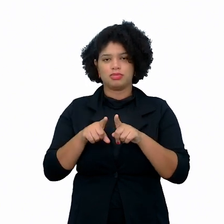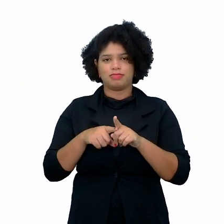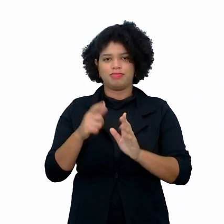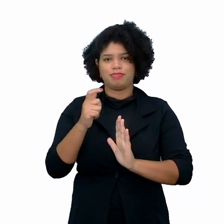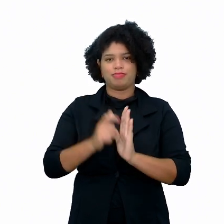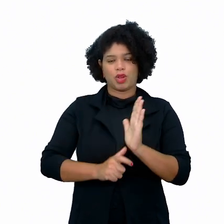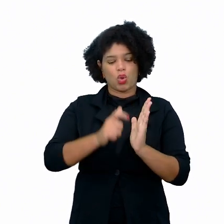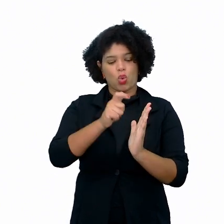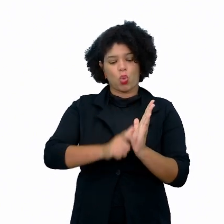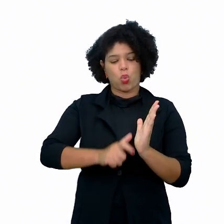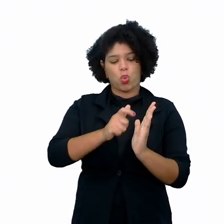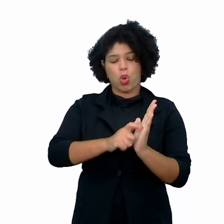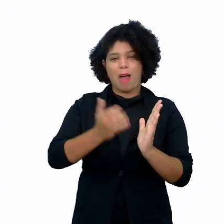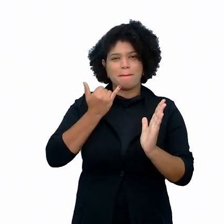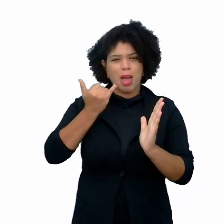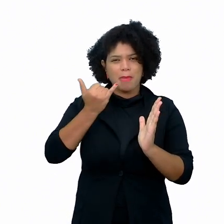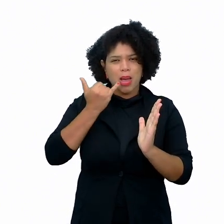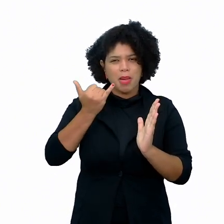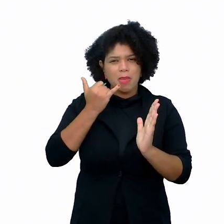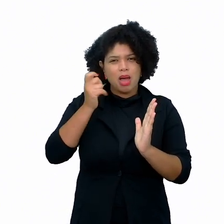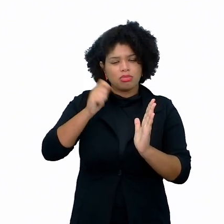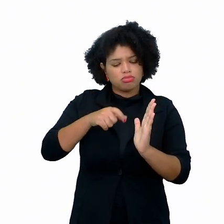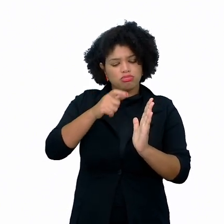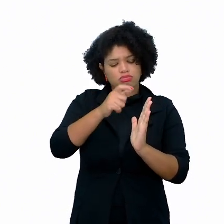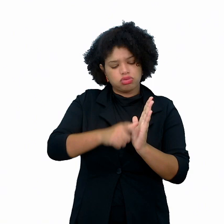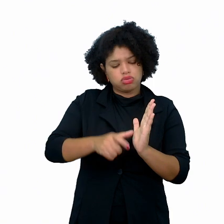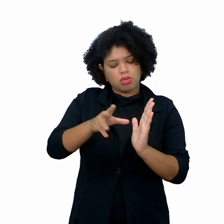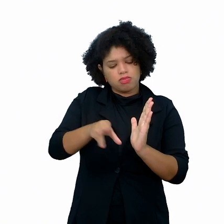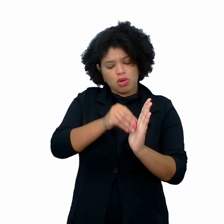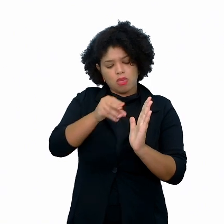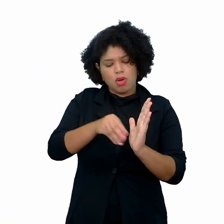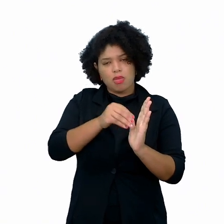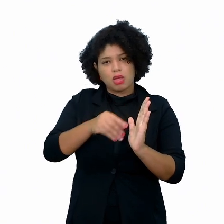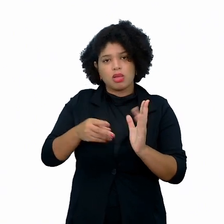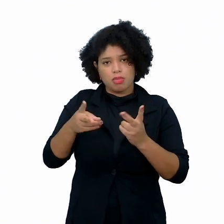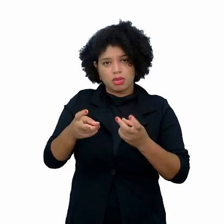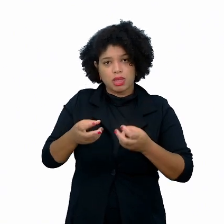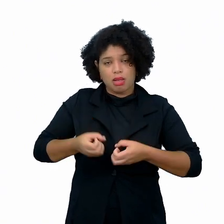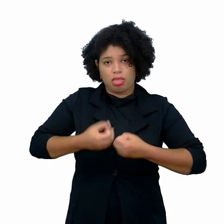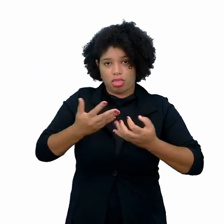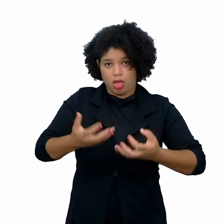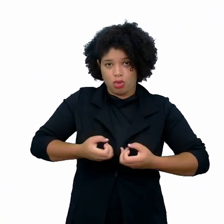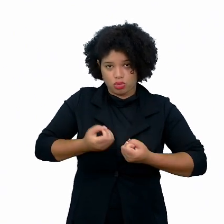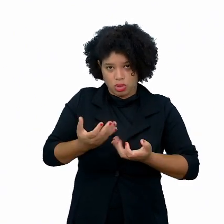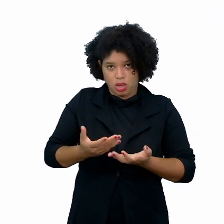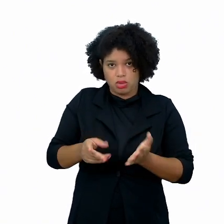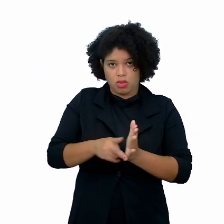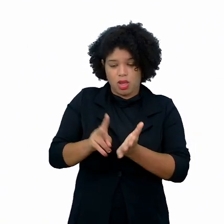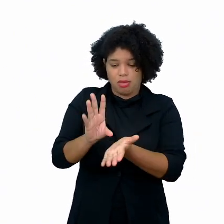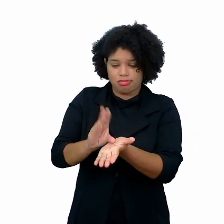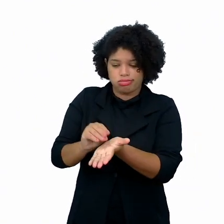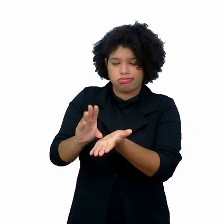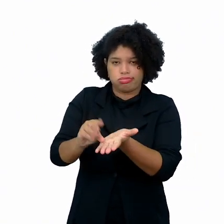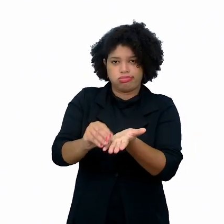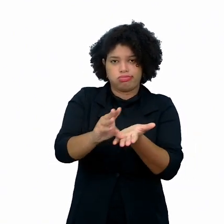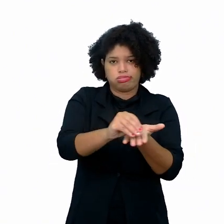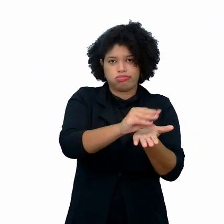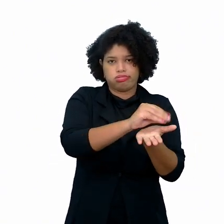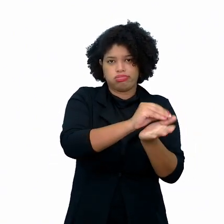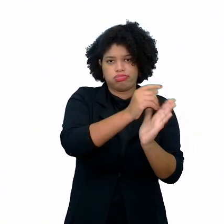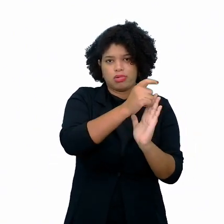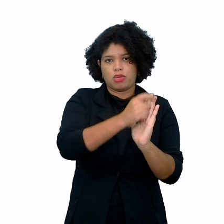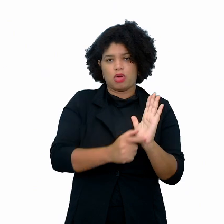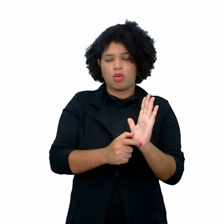ficha. Então, reforço que a partir dos dados organizados na ficha técnica, eles terão um